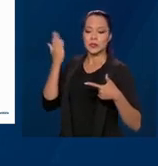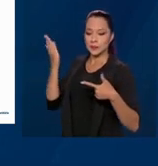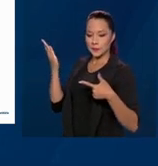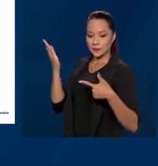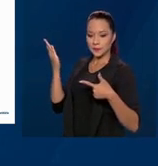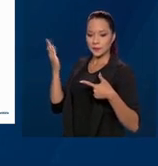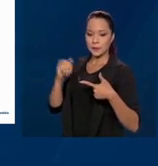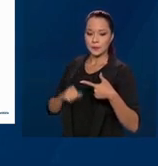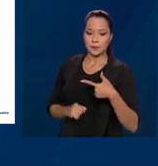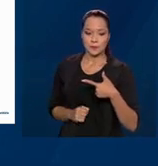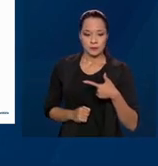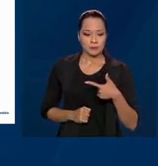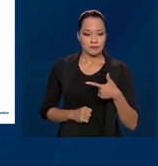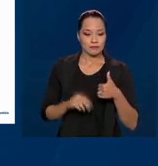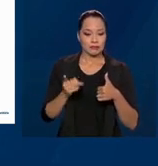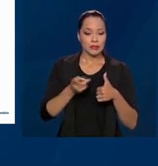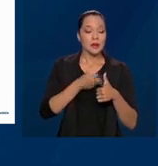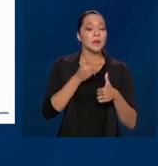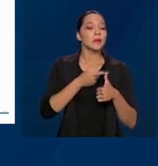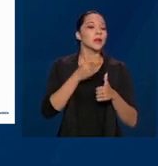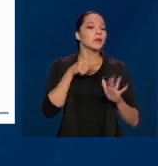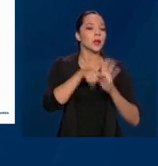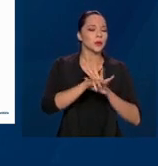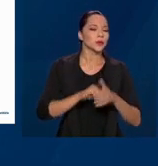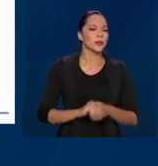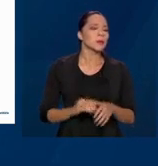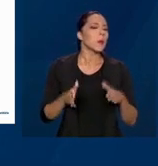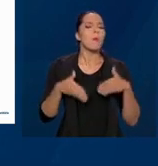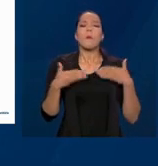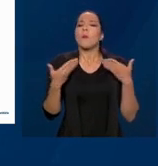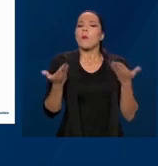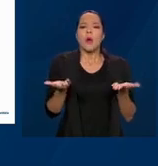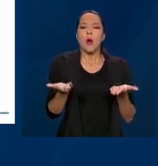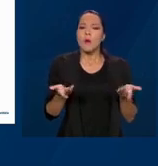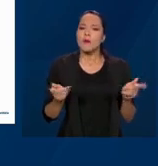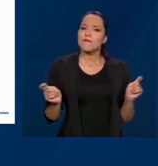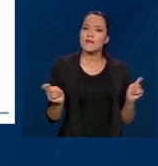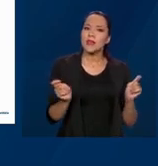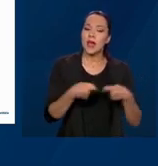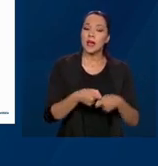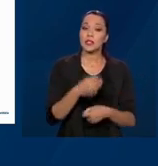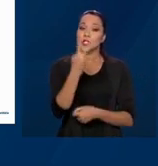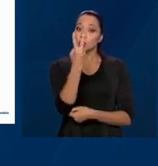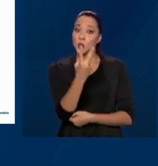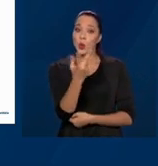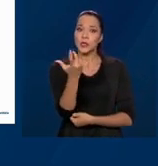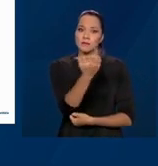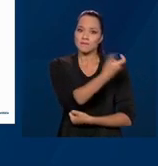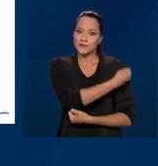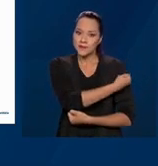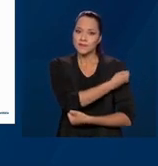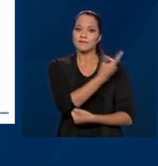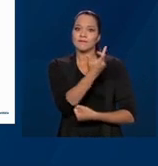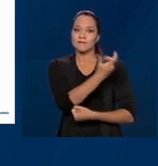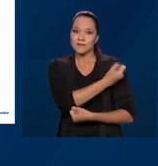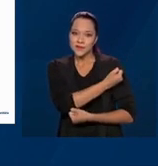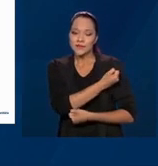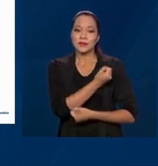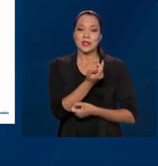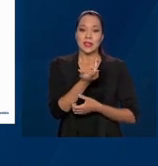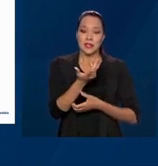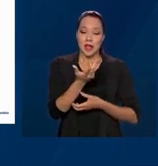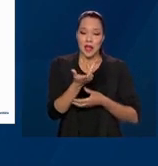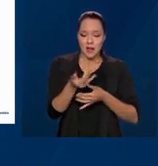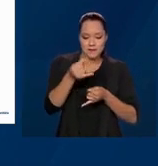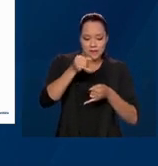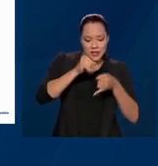vocês. A primeira pergunta é: qual a eficácia de 2 doses da vacina de Sorvida, que é